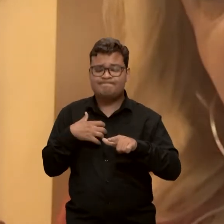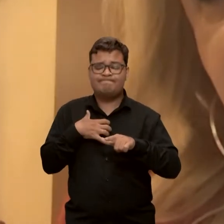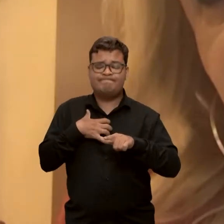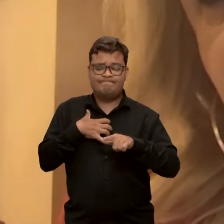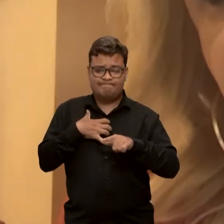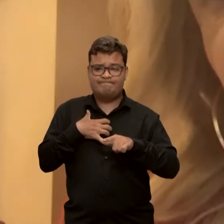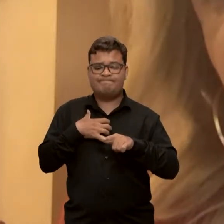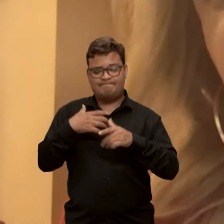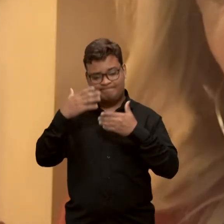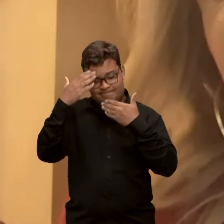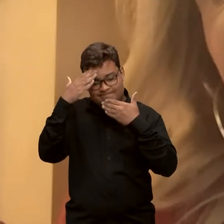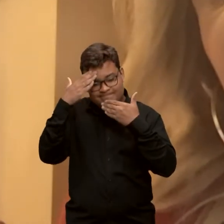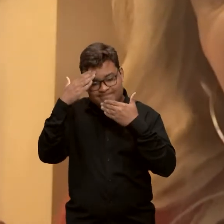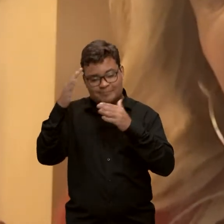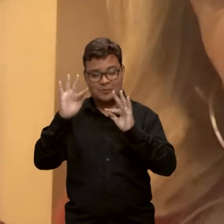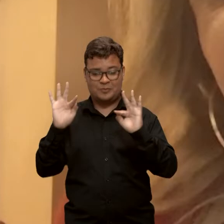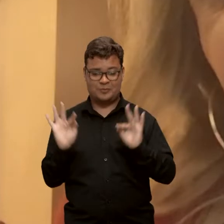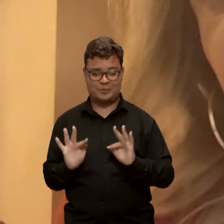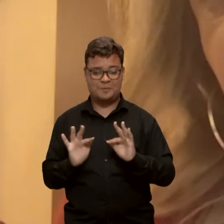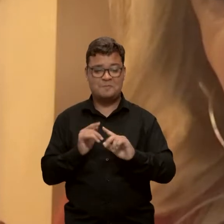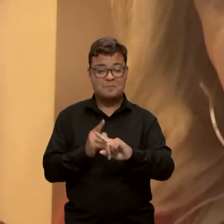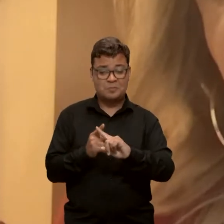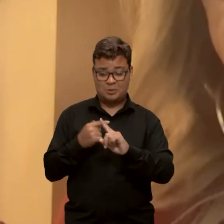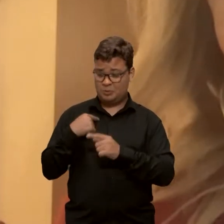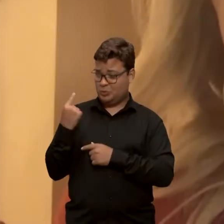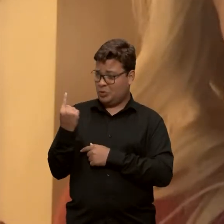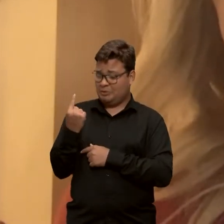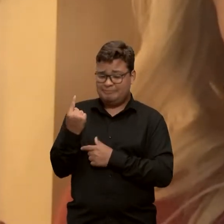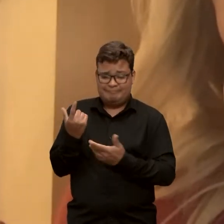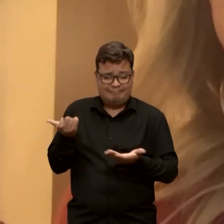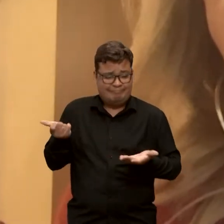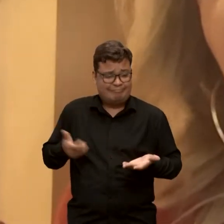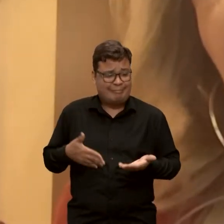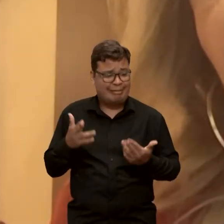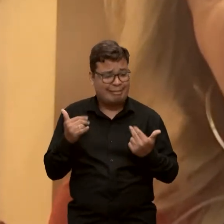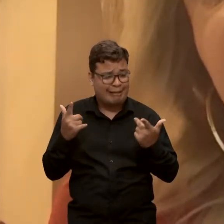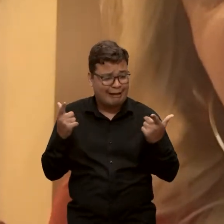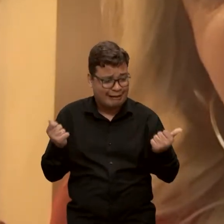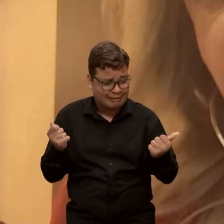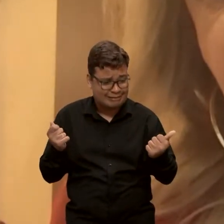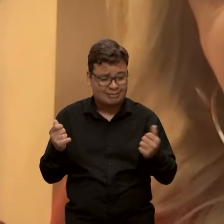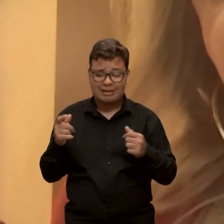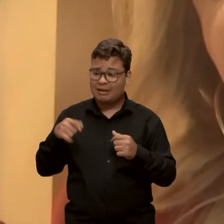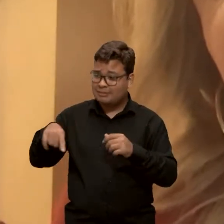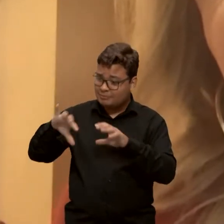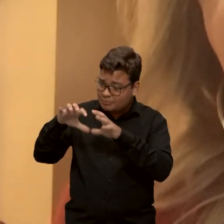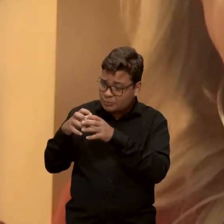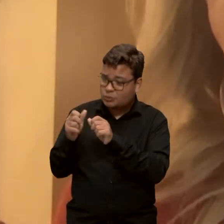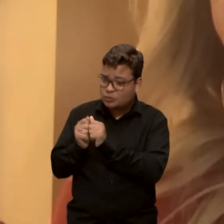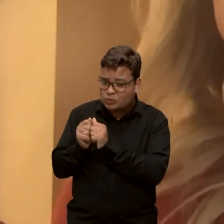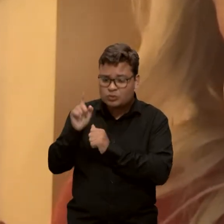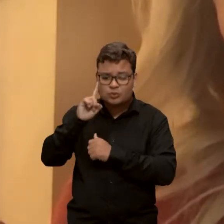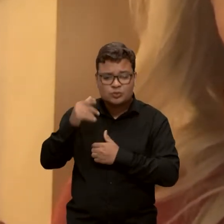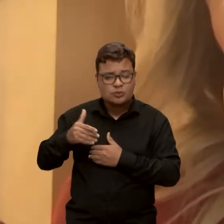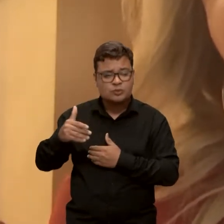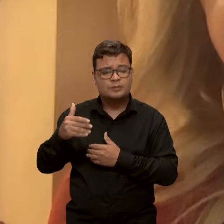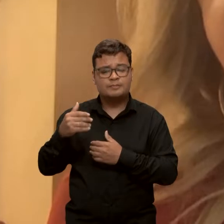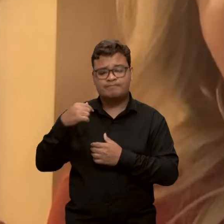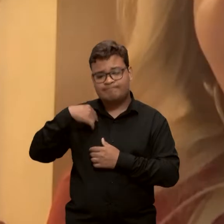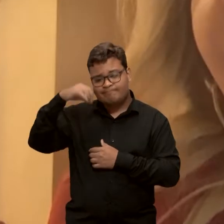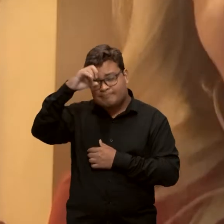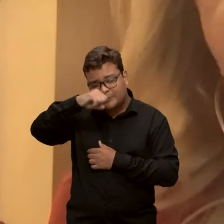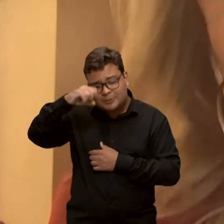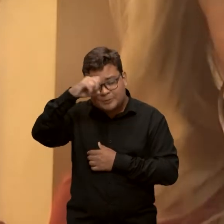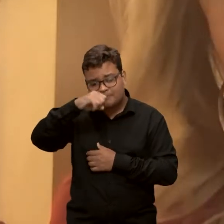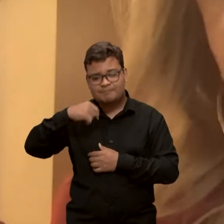com todos eles, porque sozinha eu não sou ninguém. Eu aprendo muito com eles no meu dia a dia e,